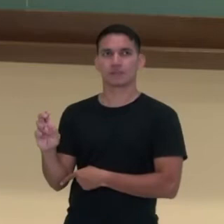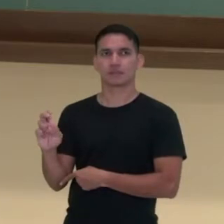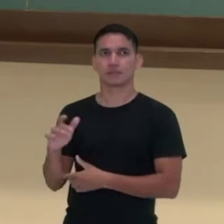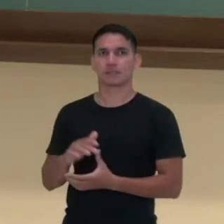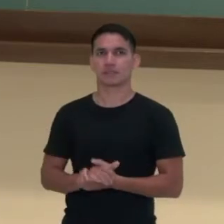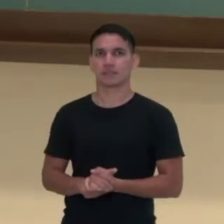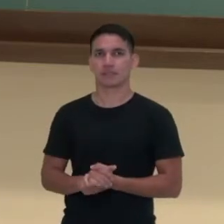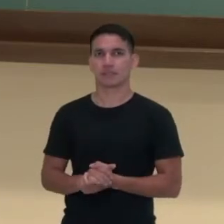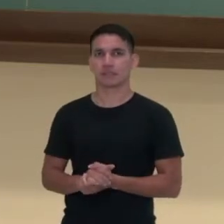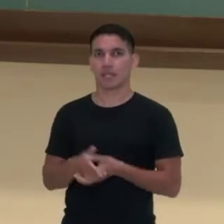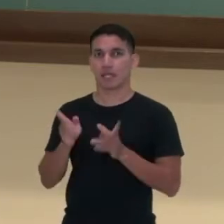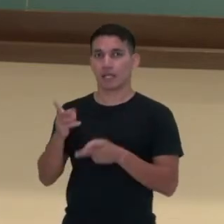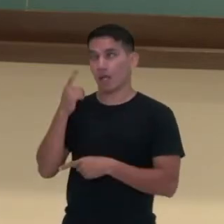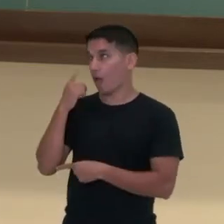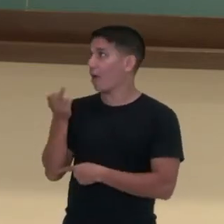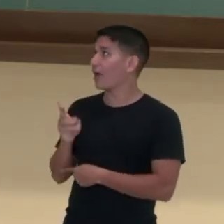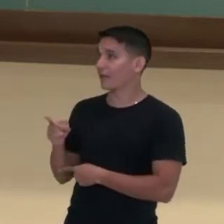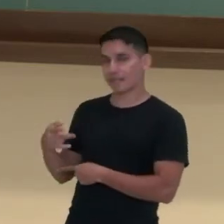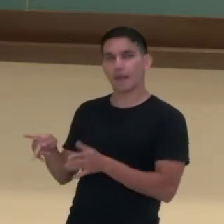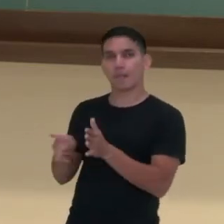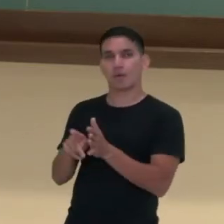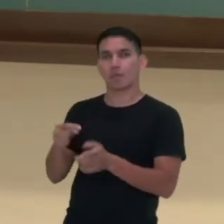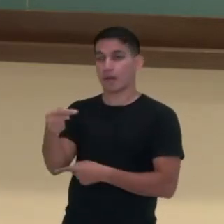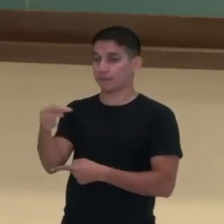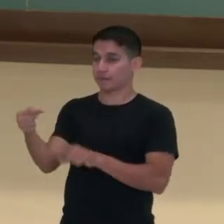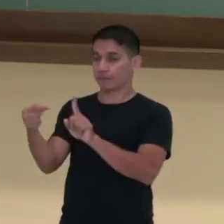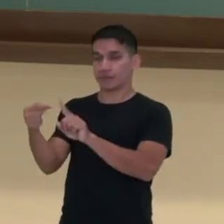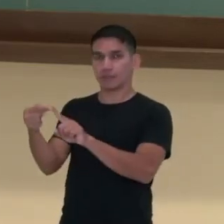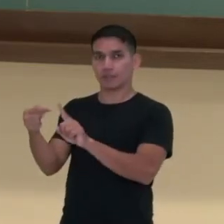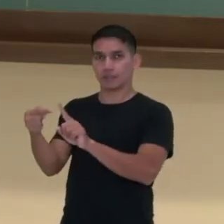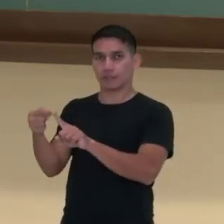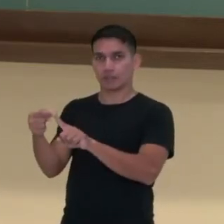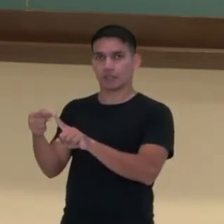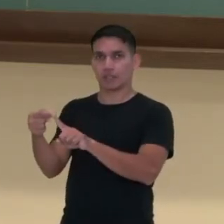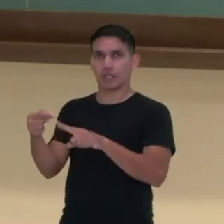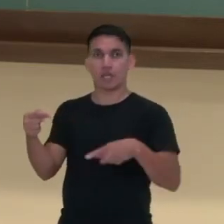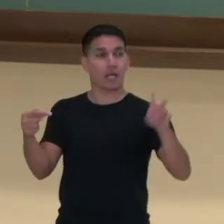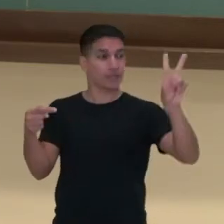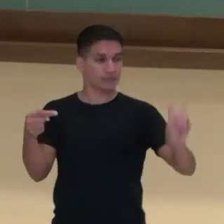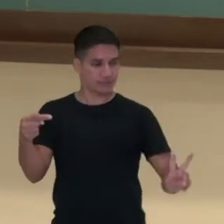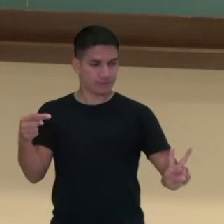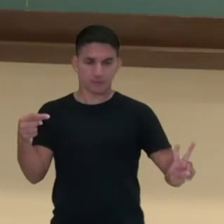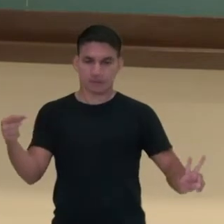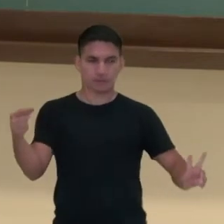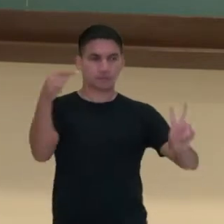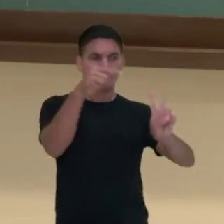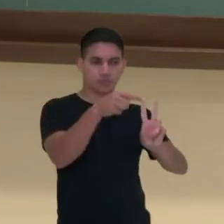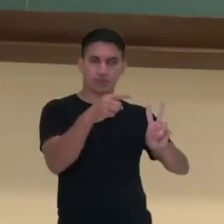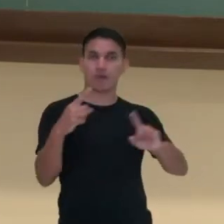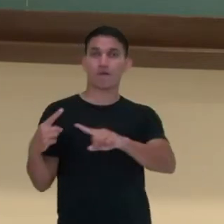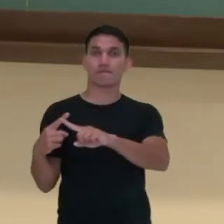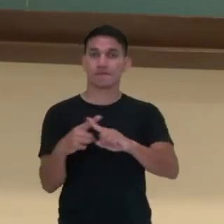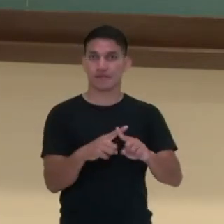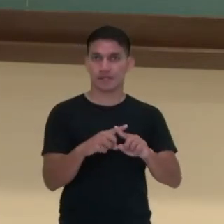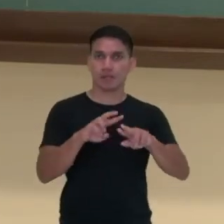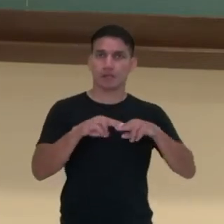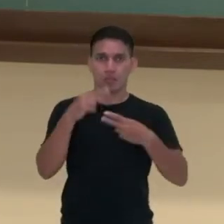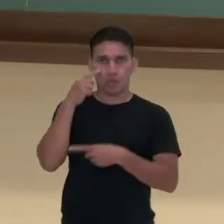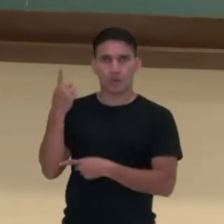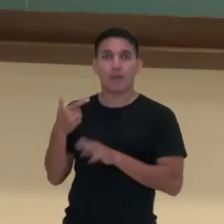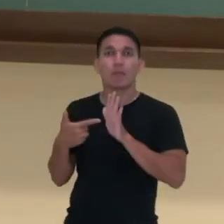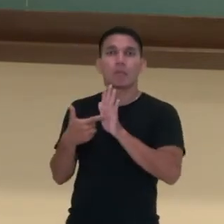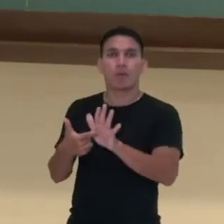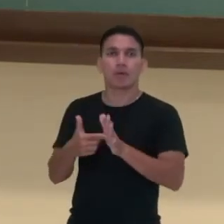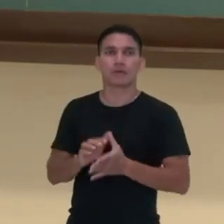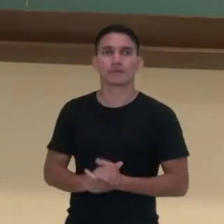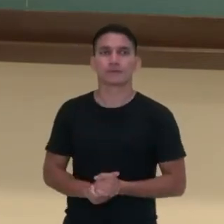Perdão, pessoal, acho que eu me equivoquei aqui um pouquinho. Eu achei que eu ia fazer quanto que custava do abrigo 2. Eu estava mostrando os elementos do